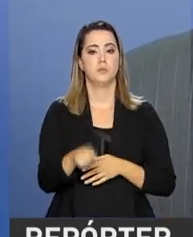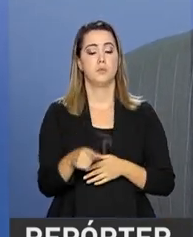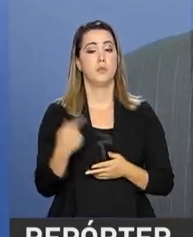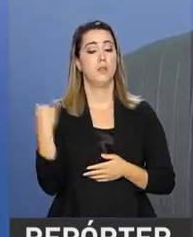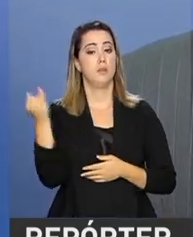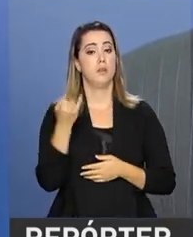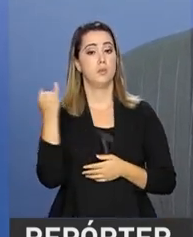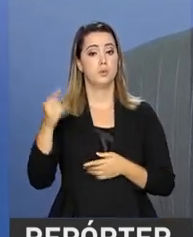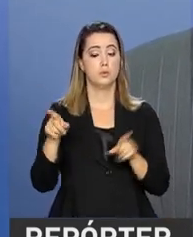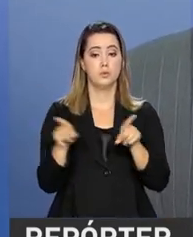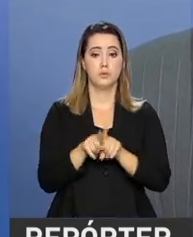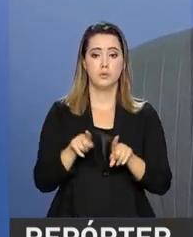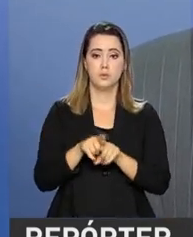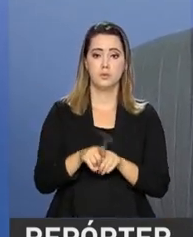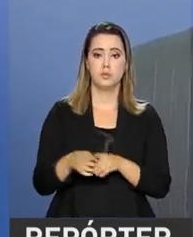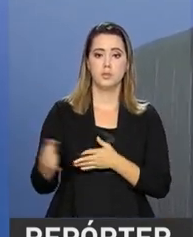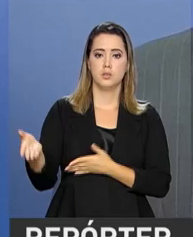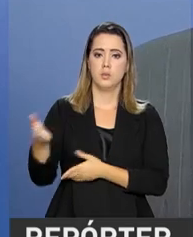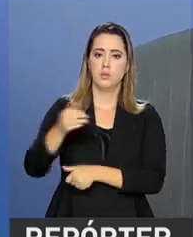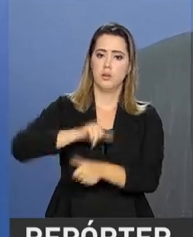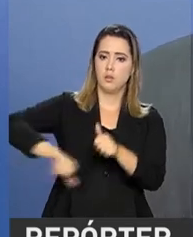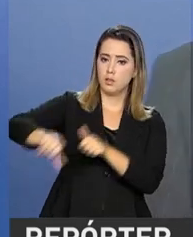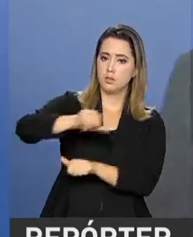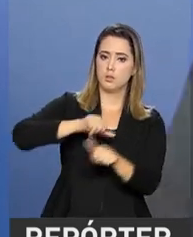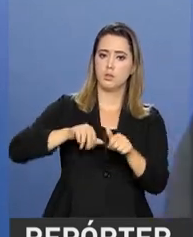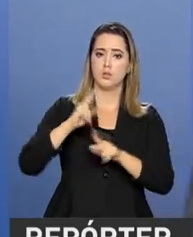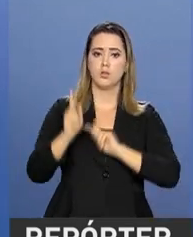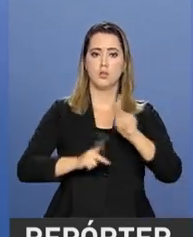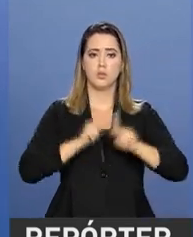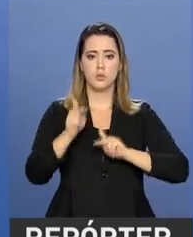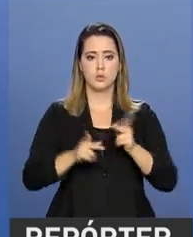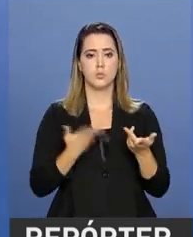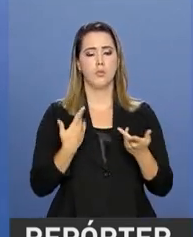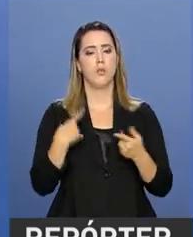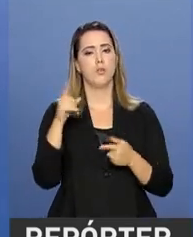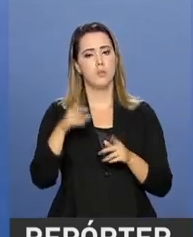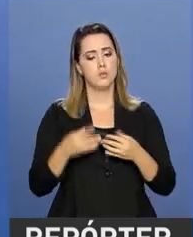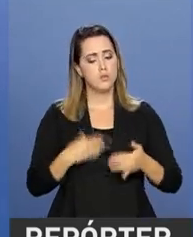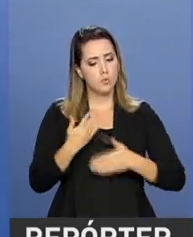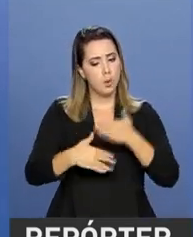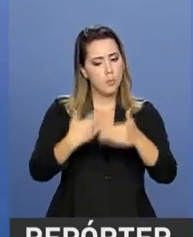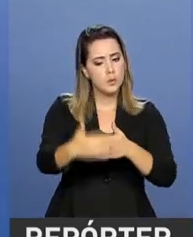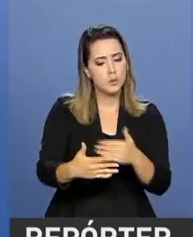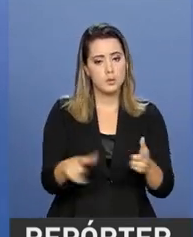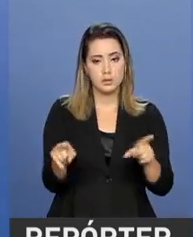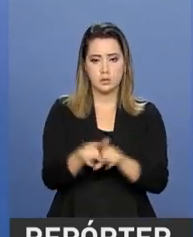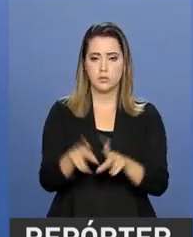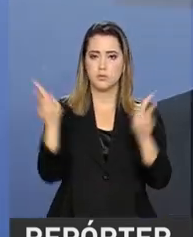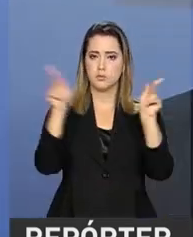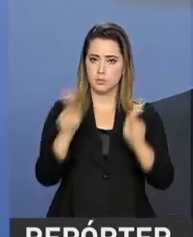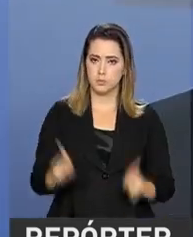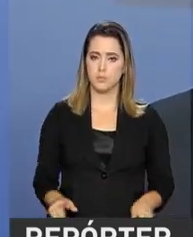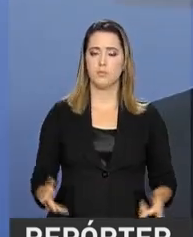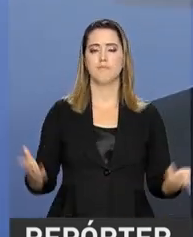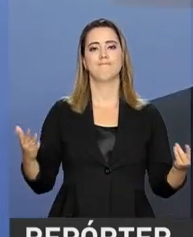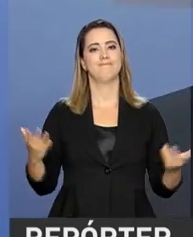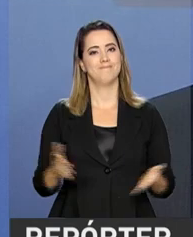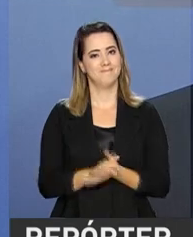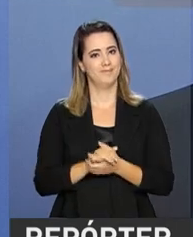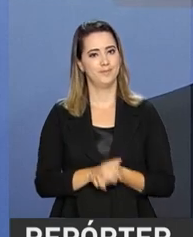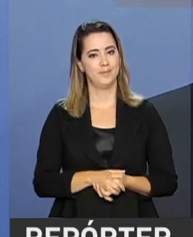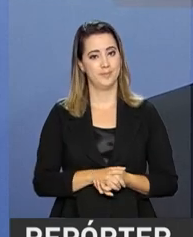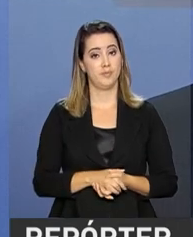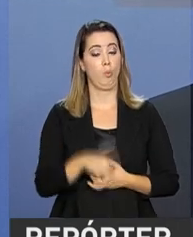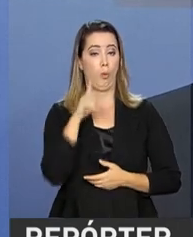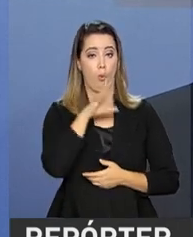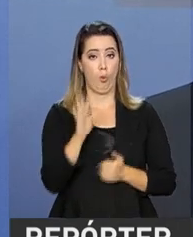e a importância do intercâmbio entre os povos como instrumento de prosperidade e de paz. O vice-presidente